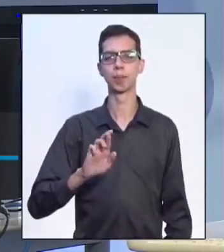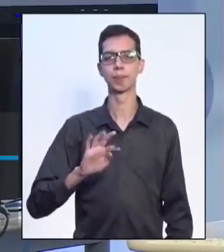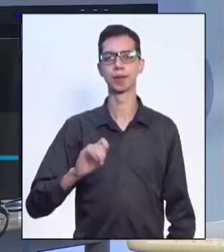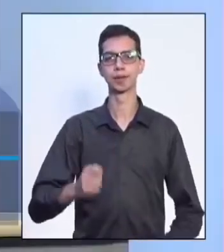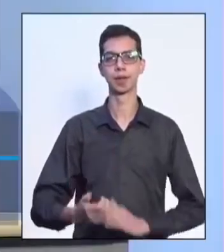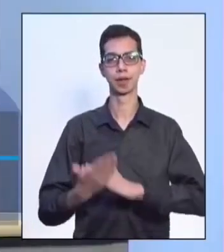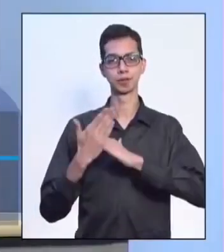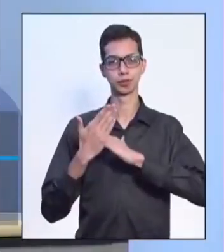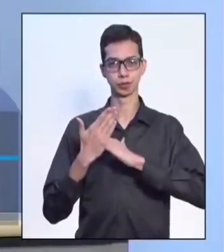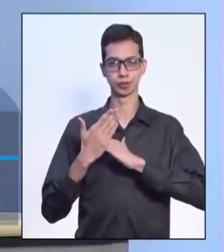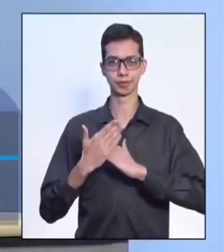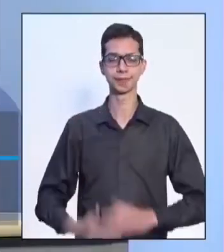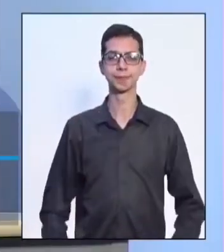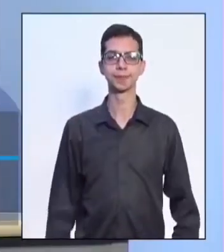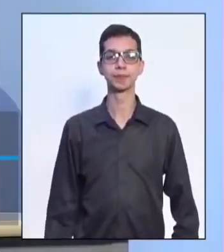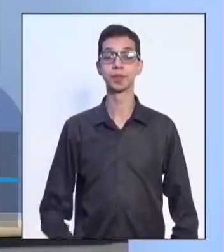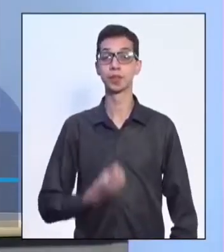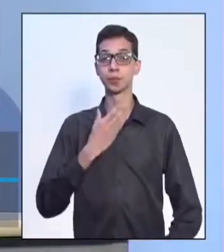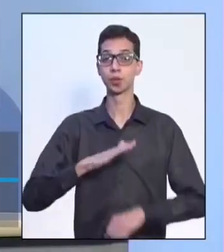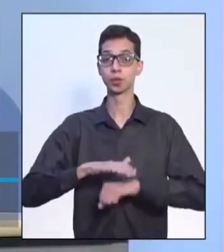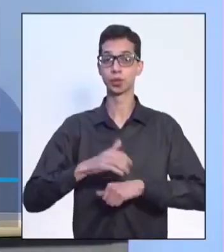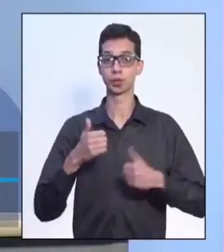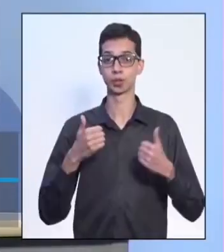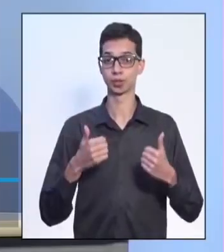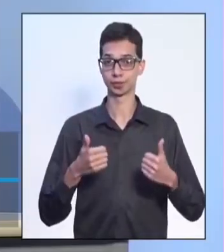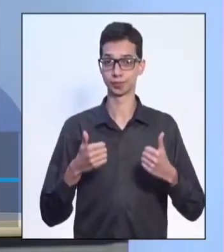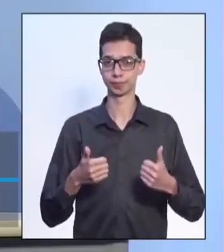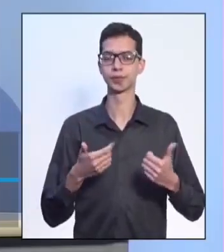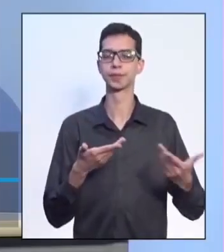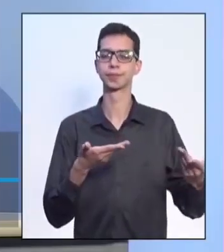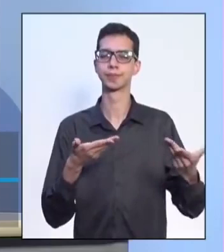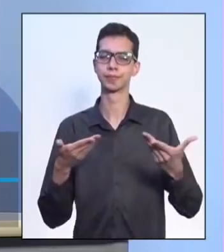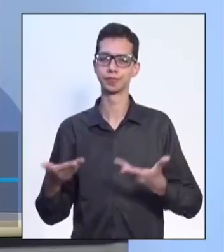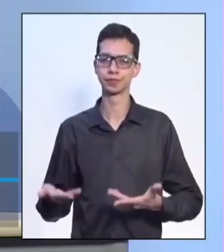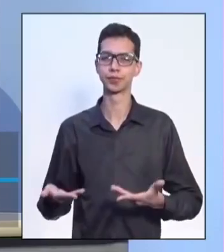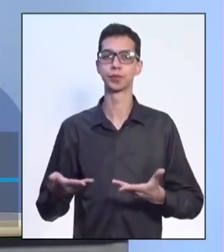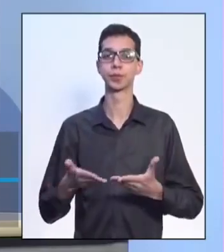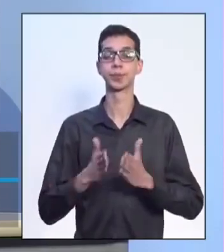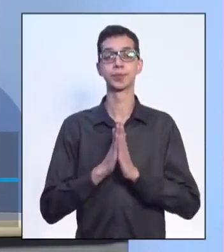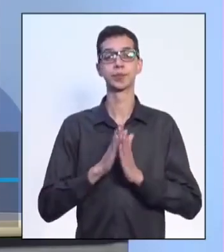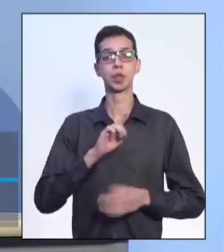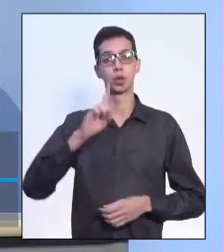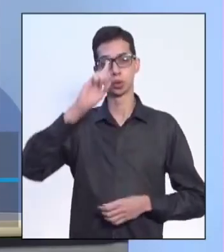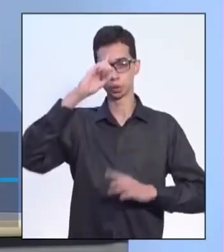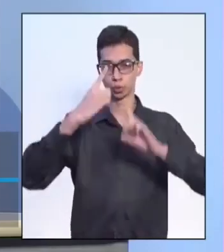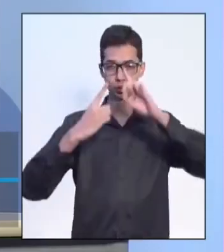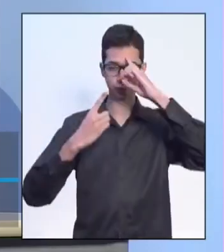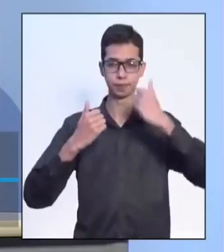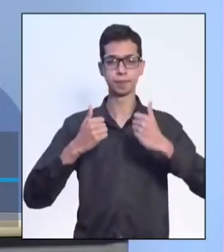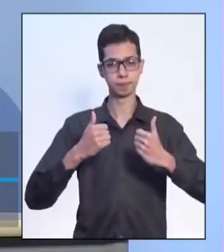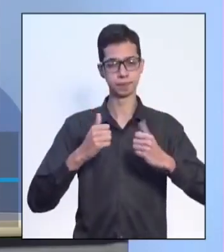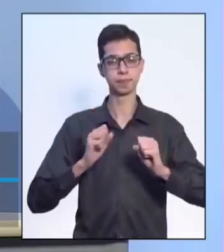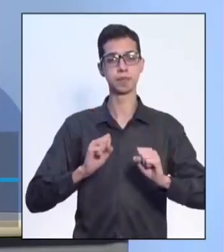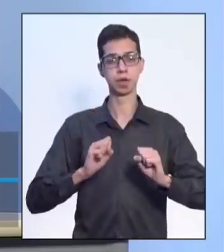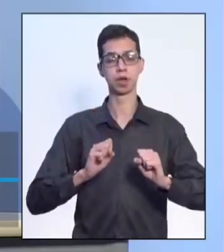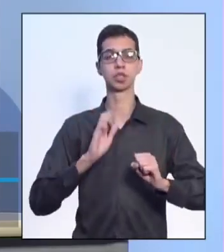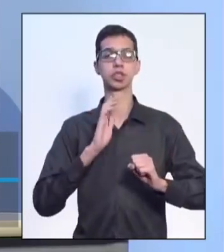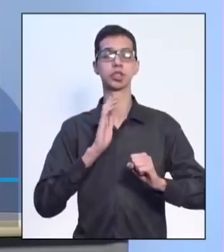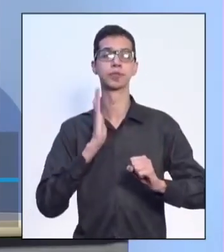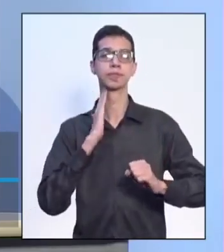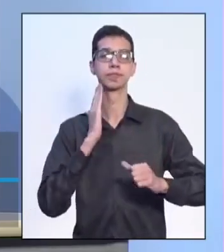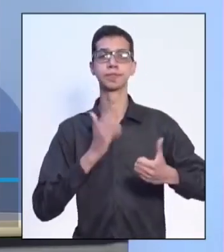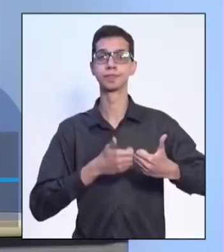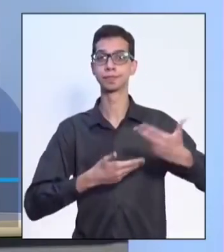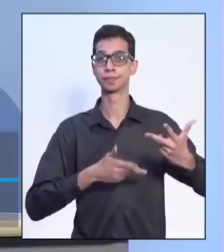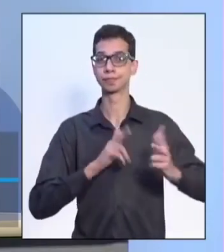tudo bem? Boa noite, professora Inês, tudo bem? Sejam todos bem-vindos. Mandem suas dúvidas, mandem suas respostas, participem do chat,